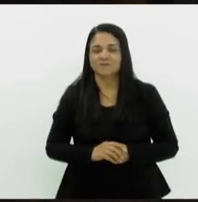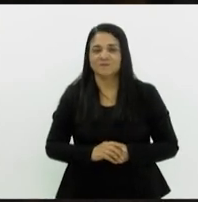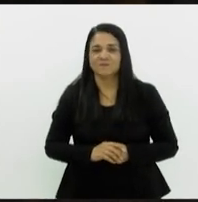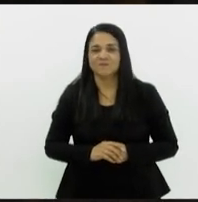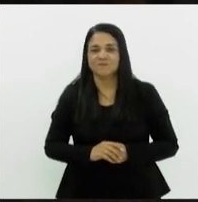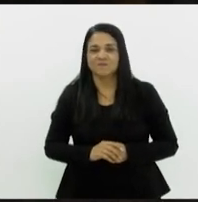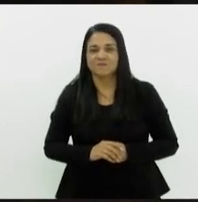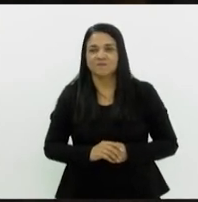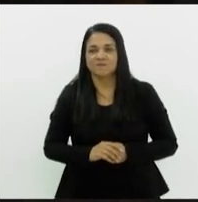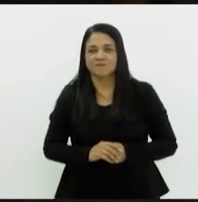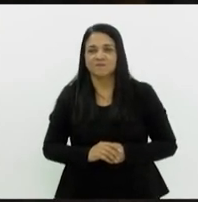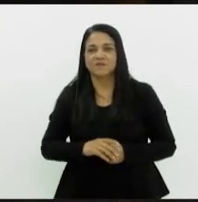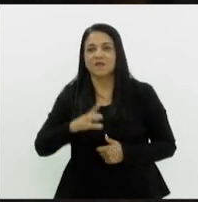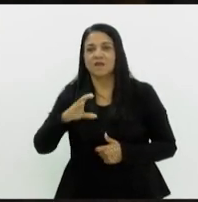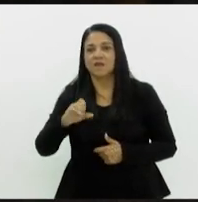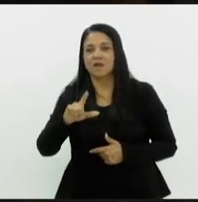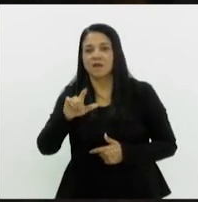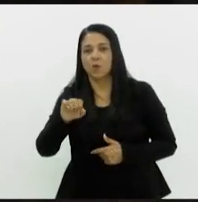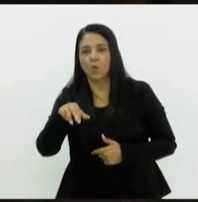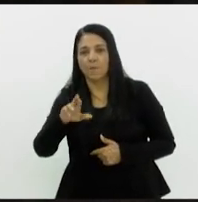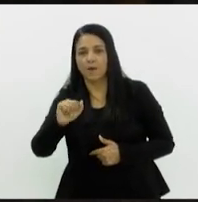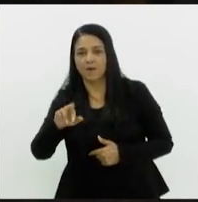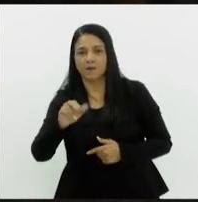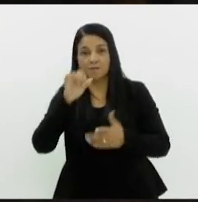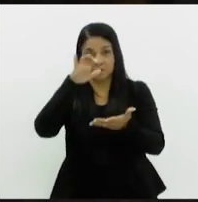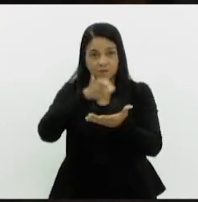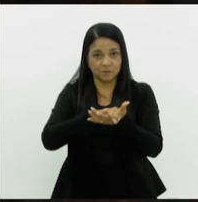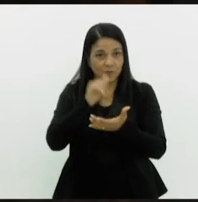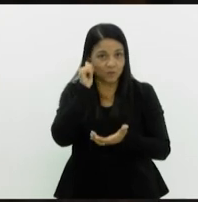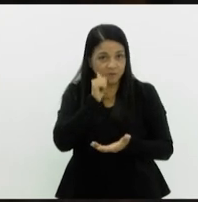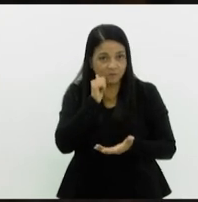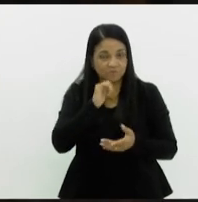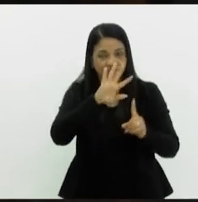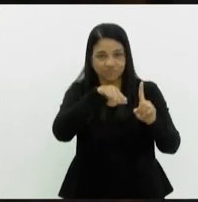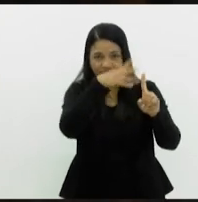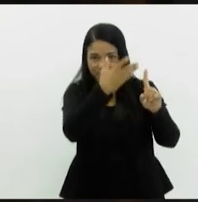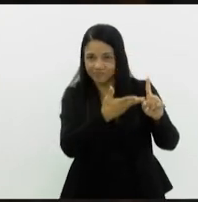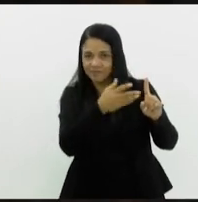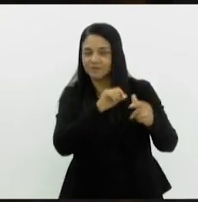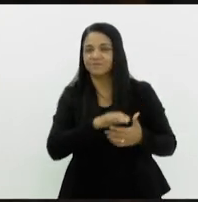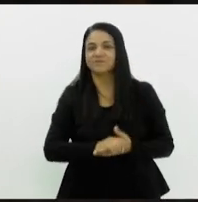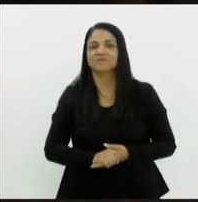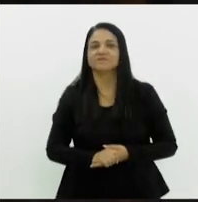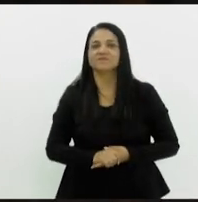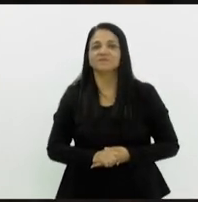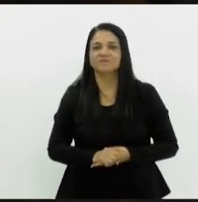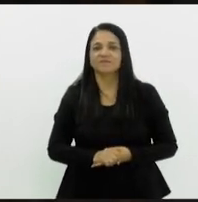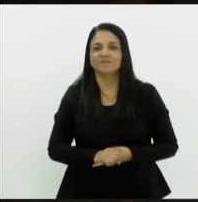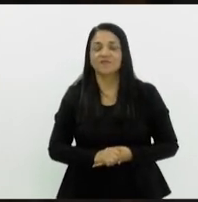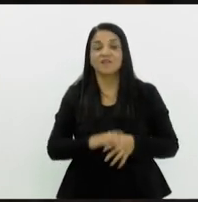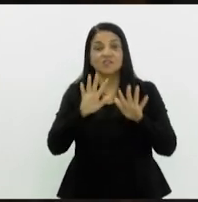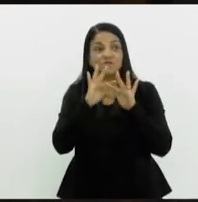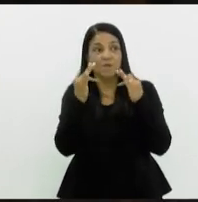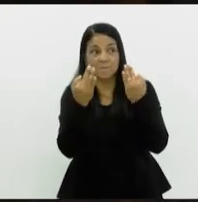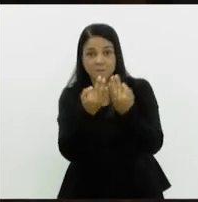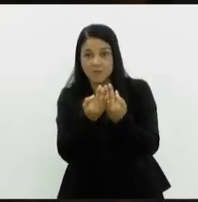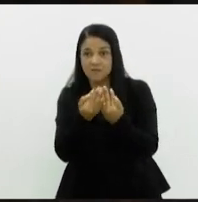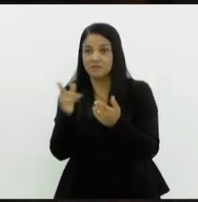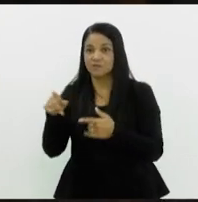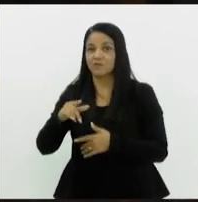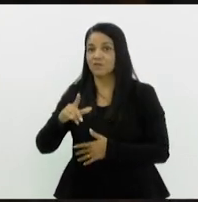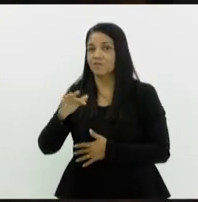Mouzinho. Cleomara Mouzinho, esposa do Capitão Mouzinho. Tem aqui também as famílias do